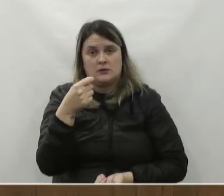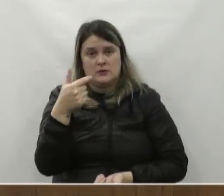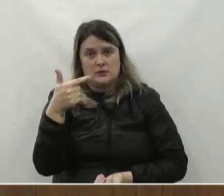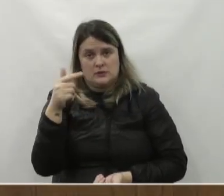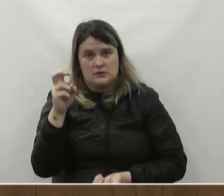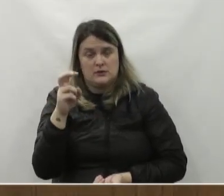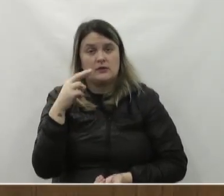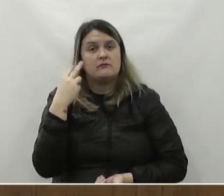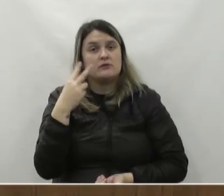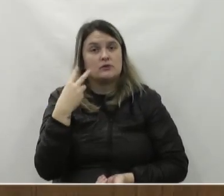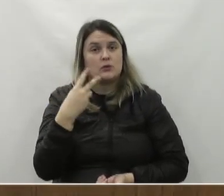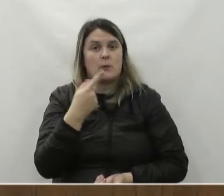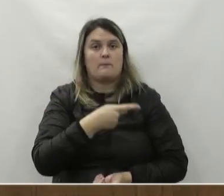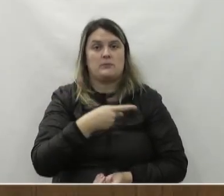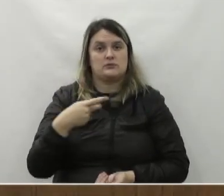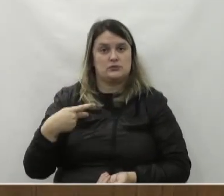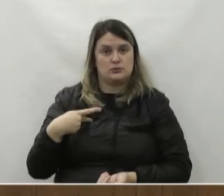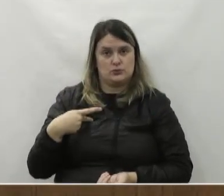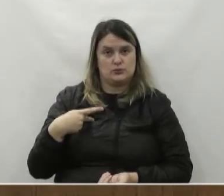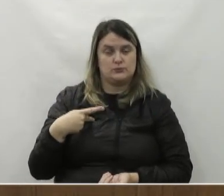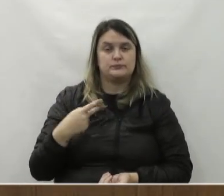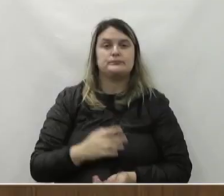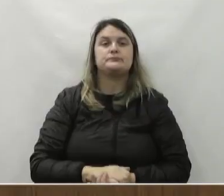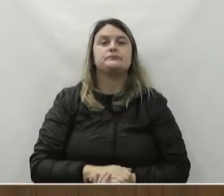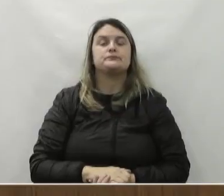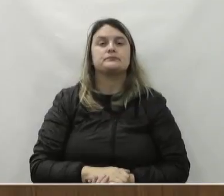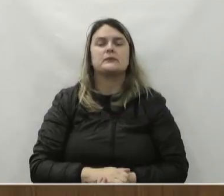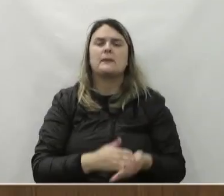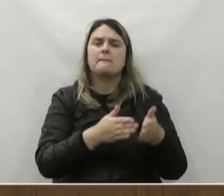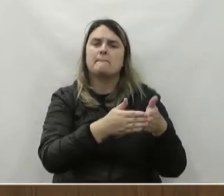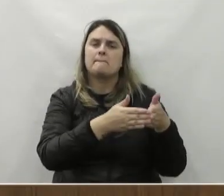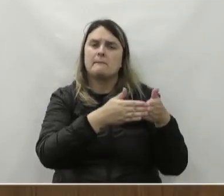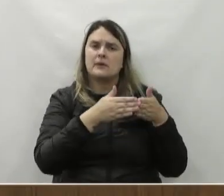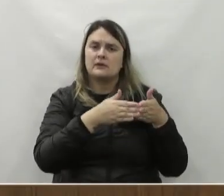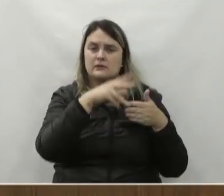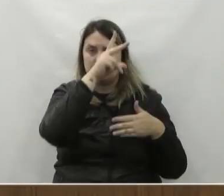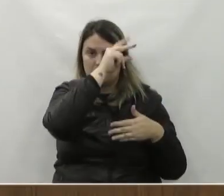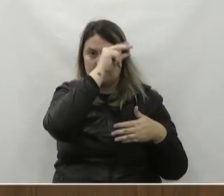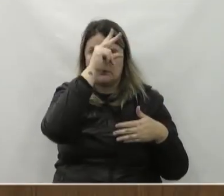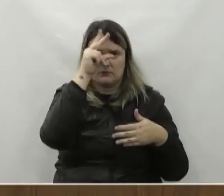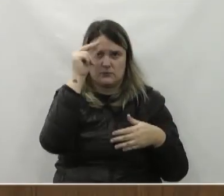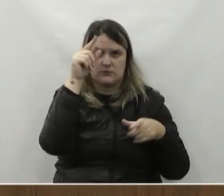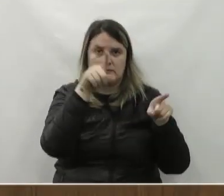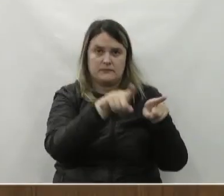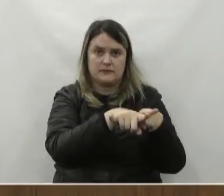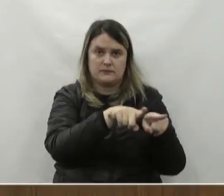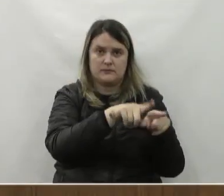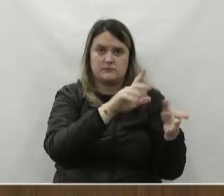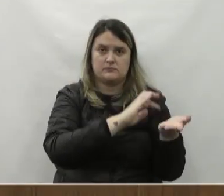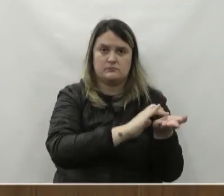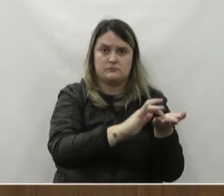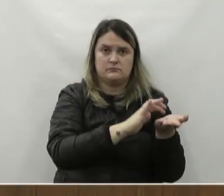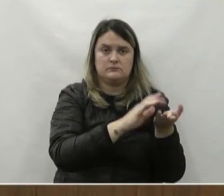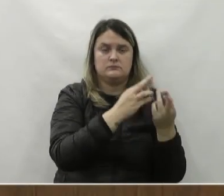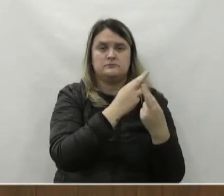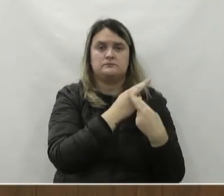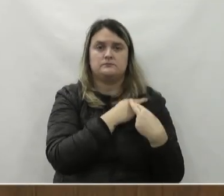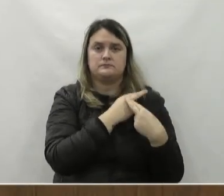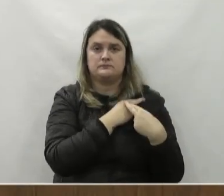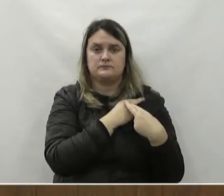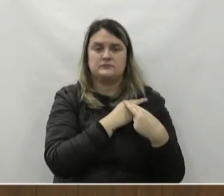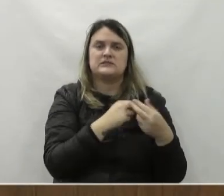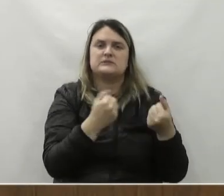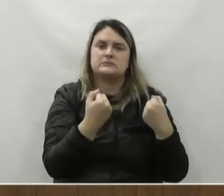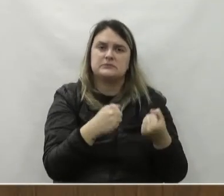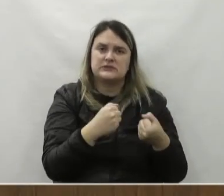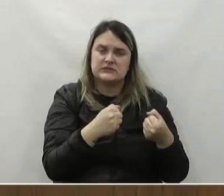241/2025 da vereadora Pastora Josi ao Poder Executivo Municipal, por meio da Secretaria competente, que realize